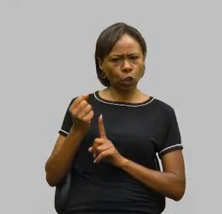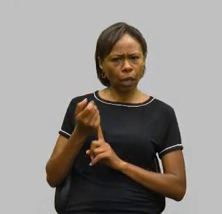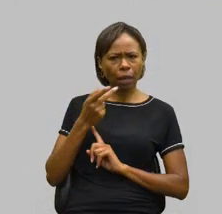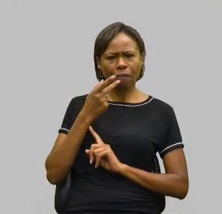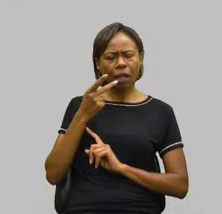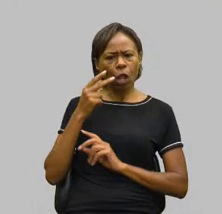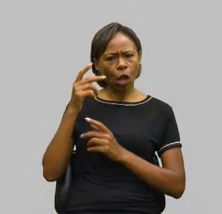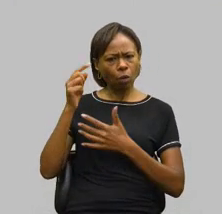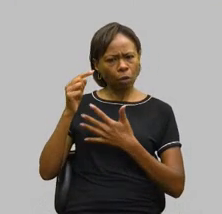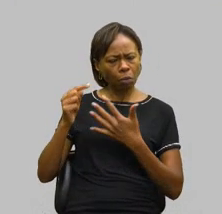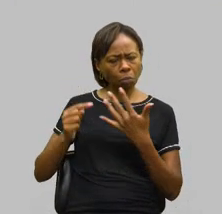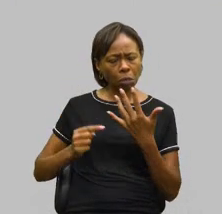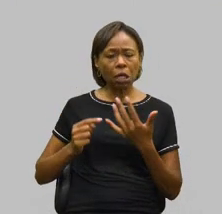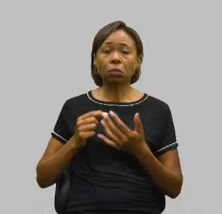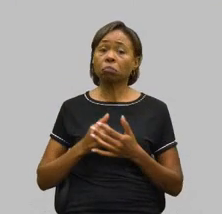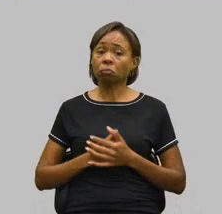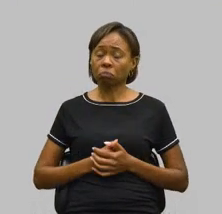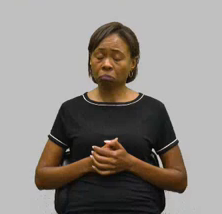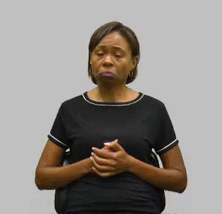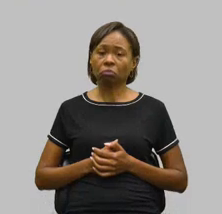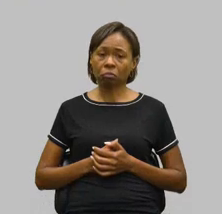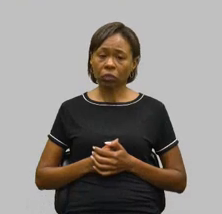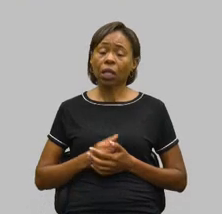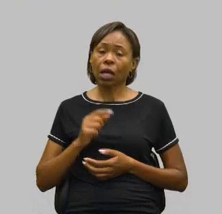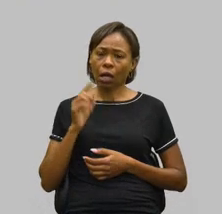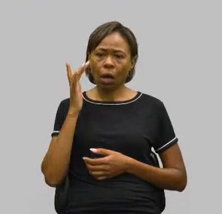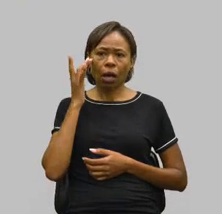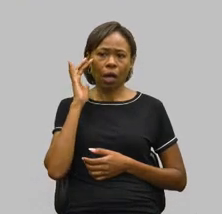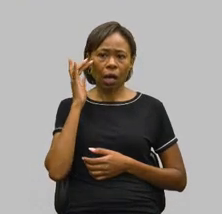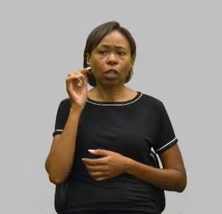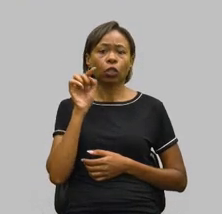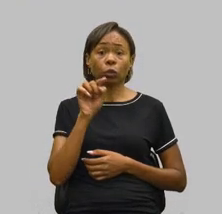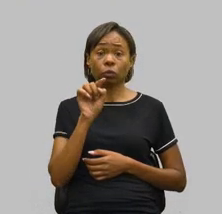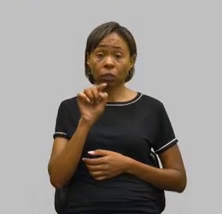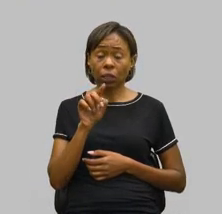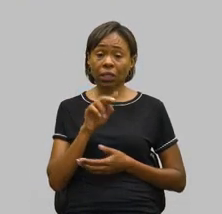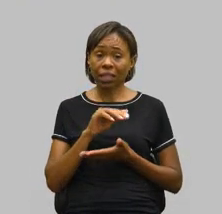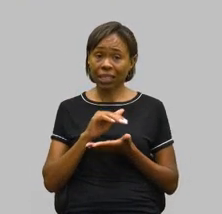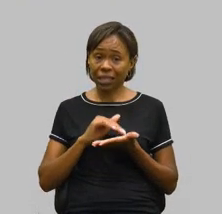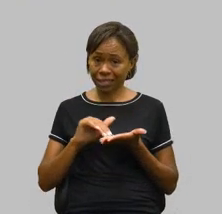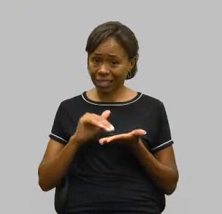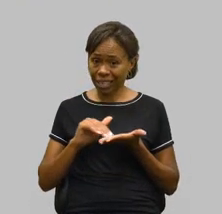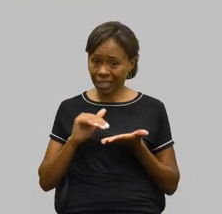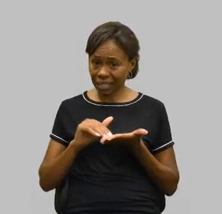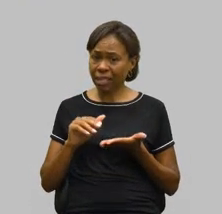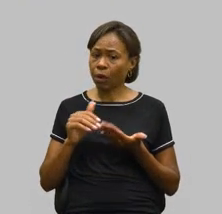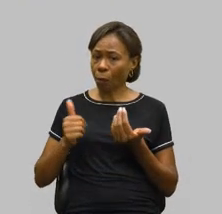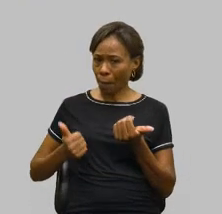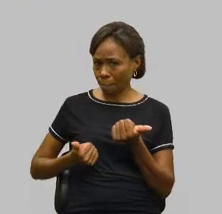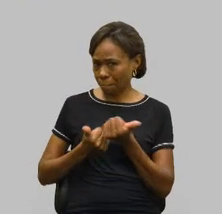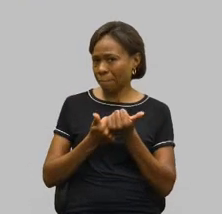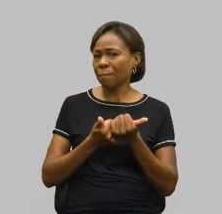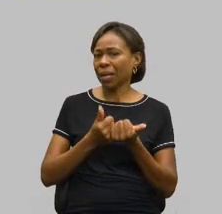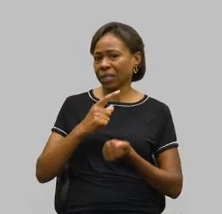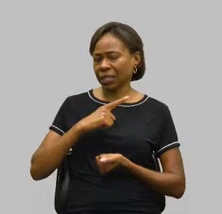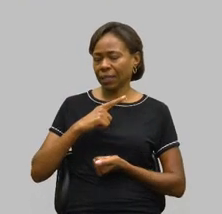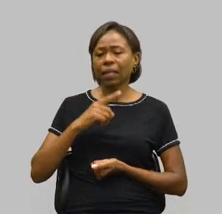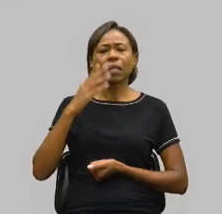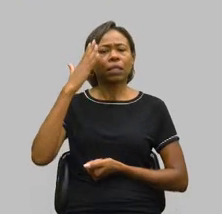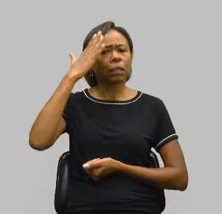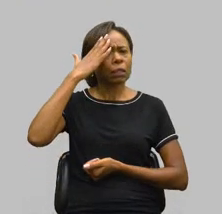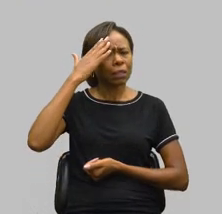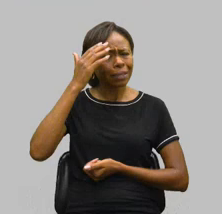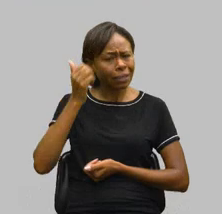colocando eu acho que você terá um respaldo grande eh sabemos das dificuldades sabemos